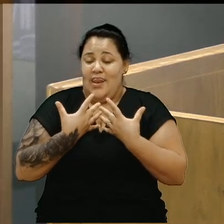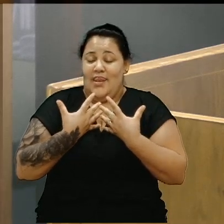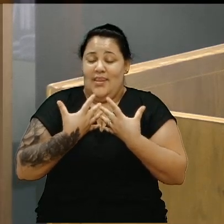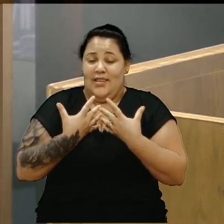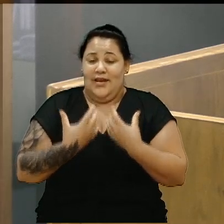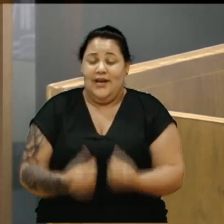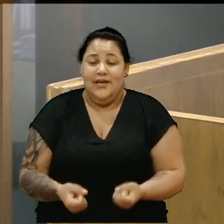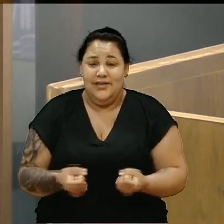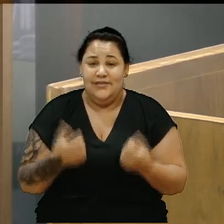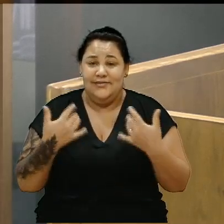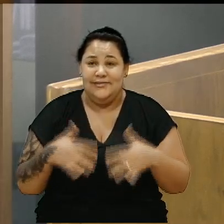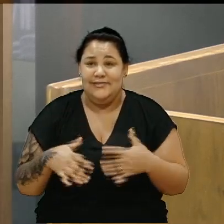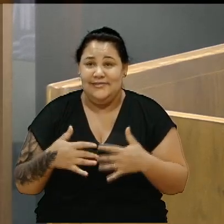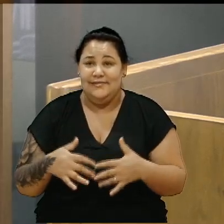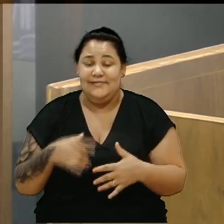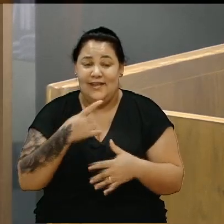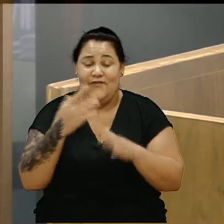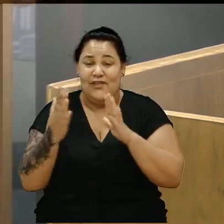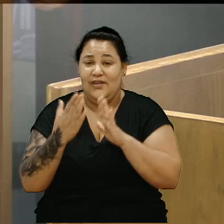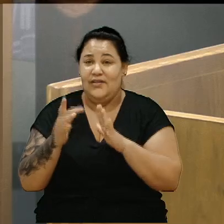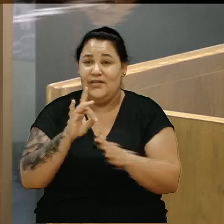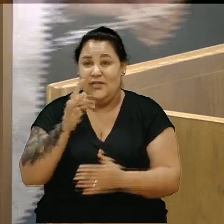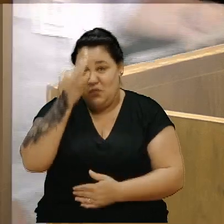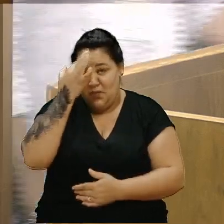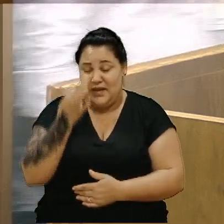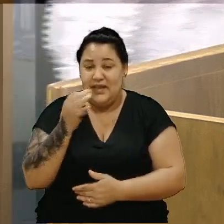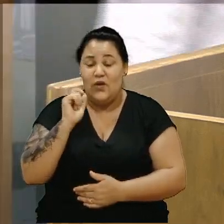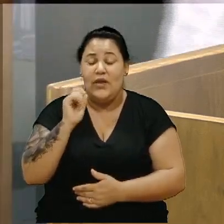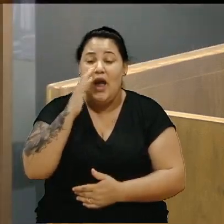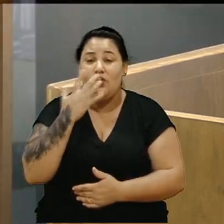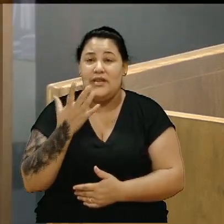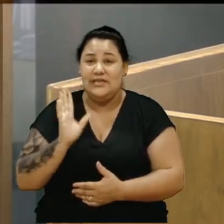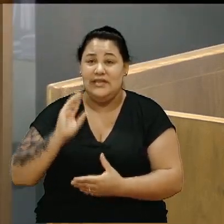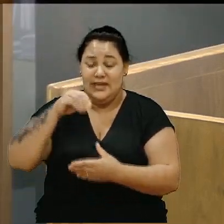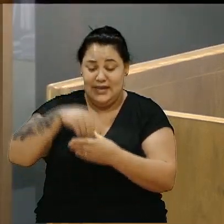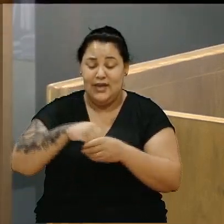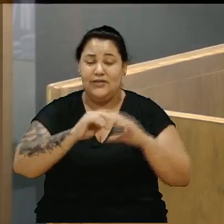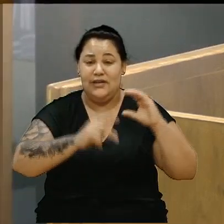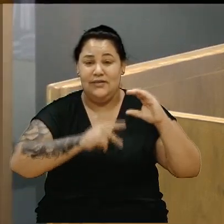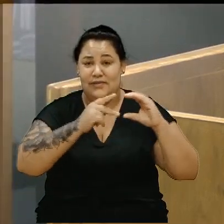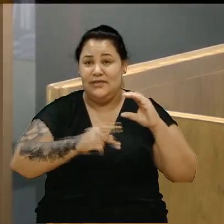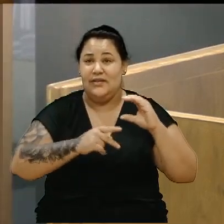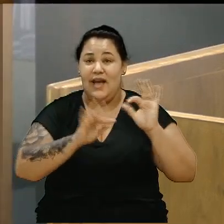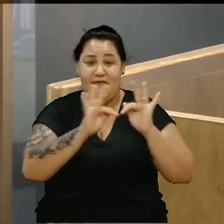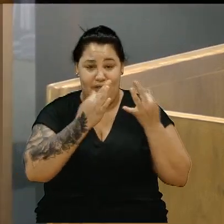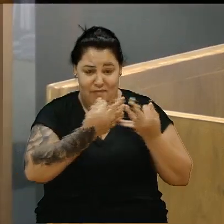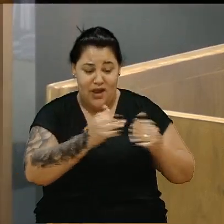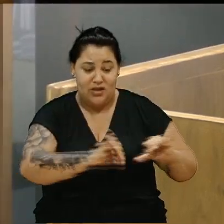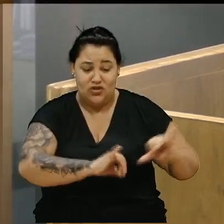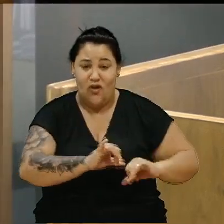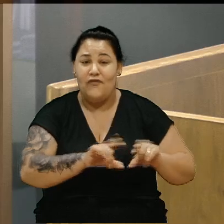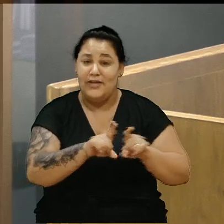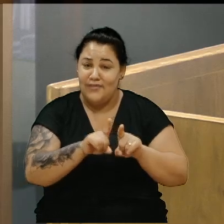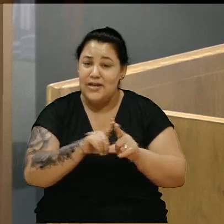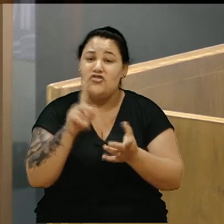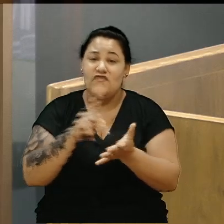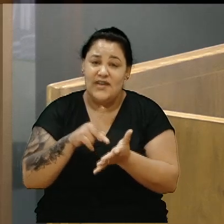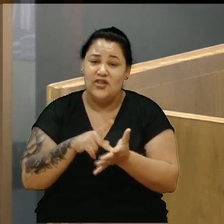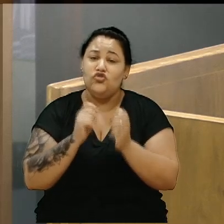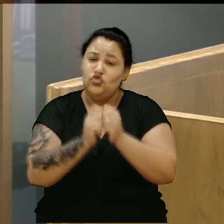isso essa semana, do não entendimento que se passa aqui dentro da Câmara de Vereadores, a família sofre junto, literalmente,